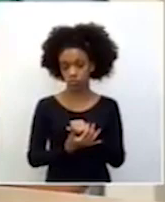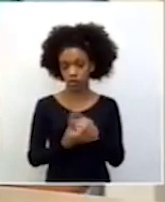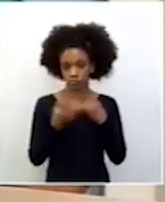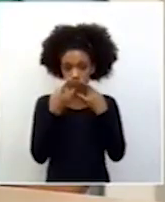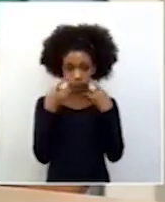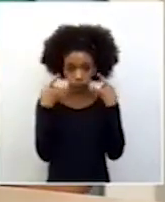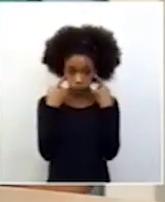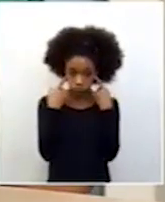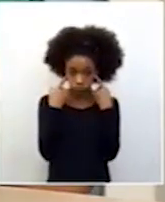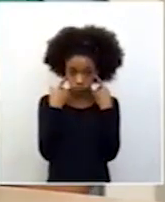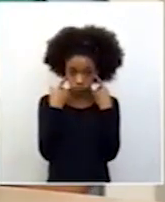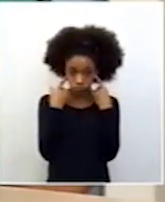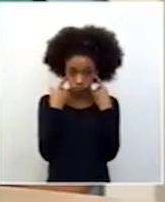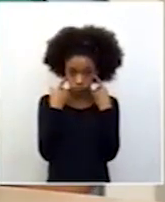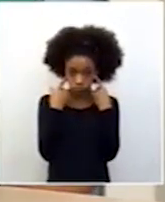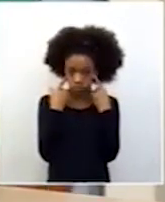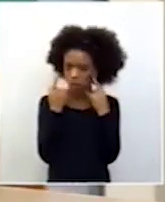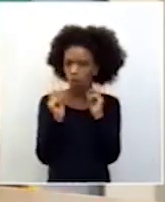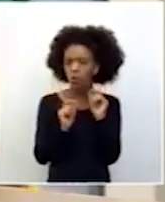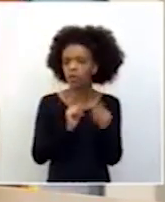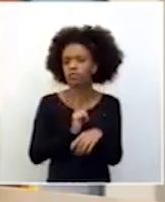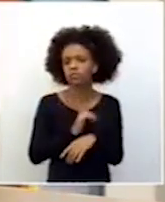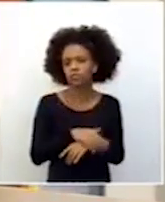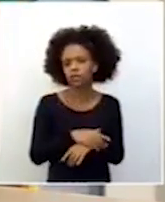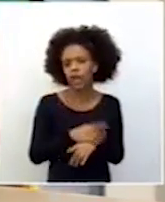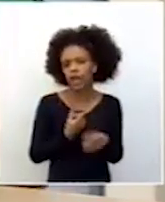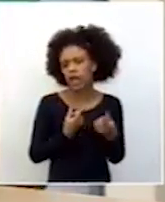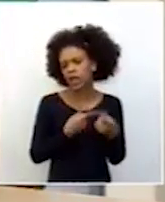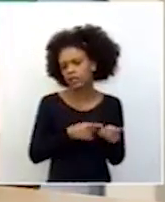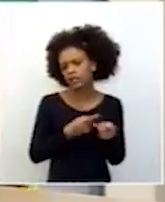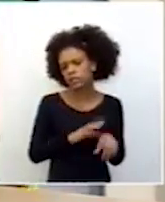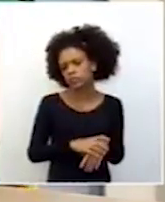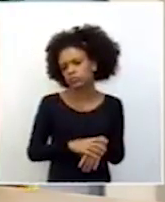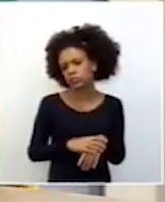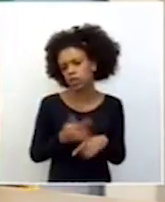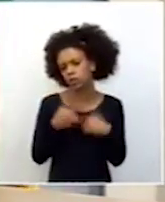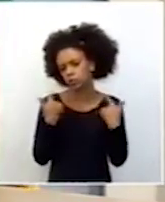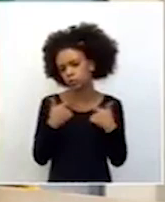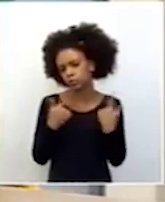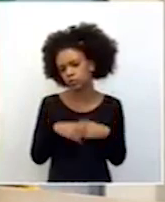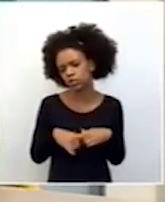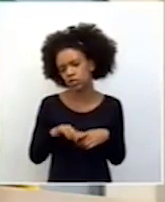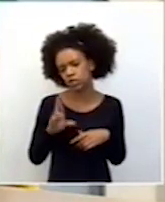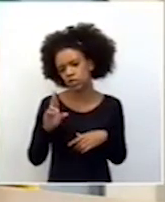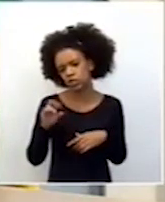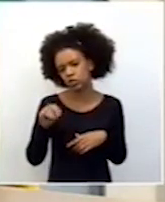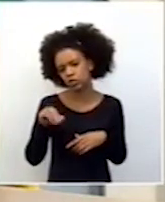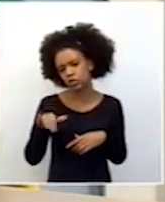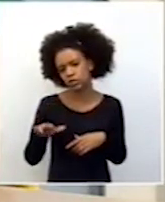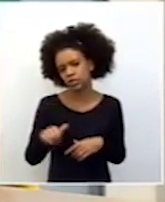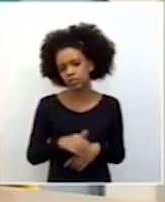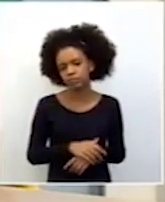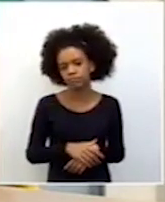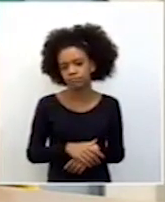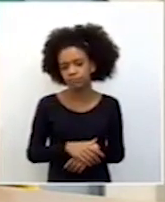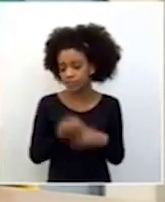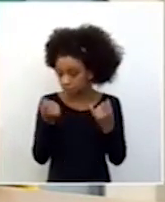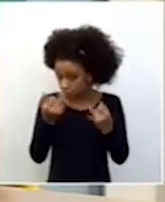máscara. O que a gente tem aí? A presença da crítica, do humor ou da ironia? Falem para mim.